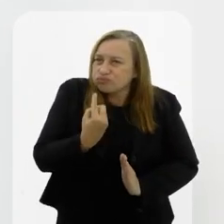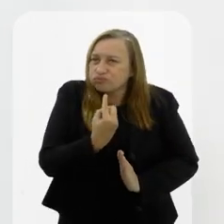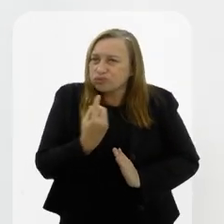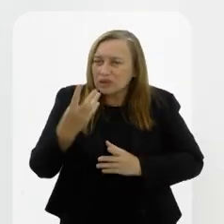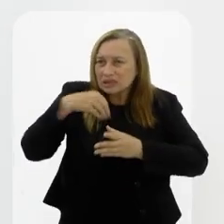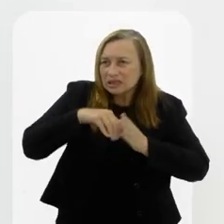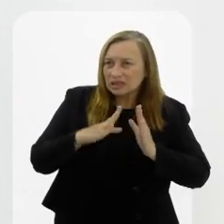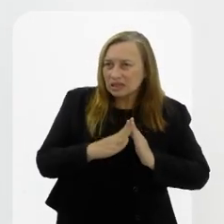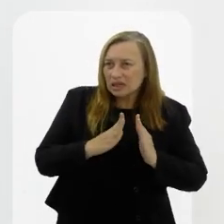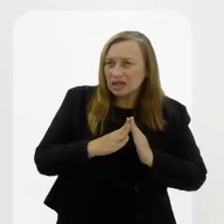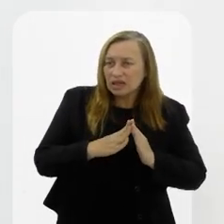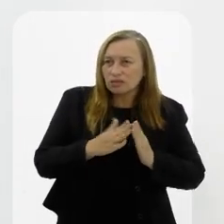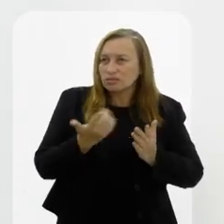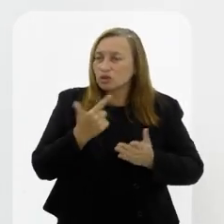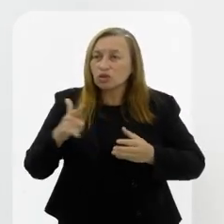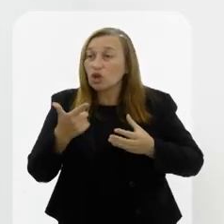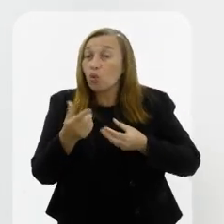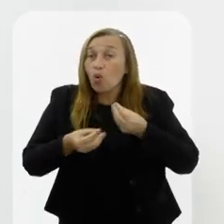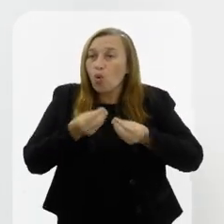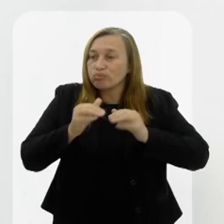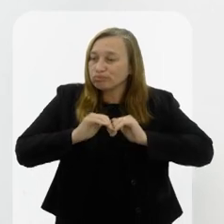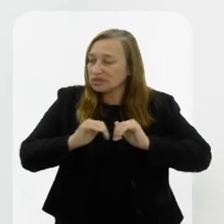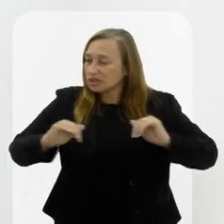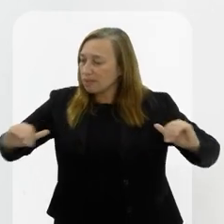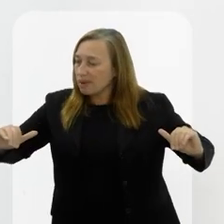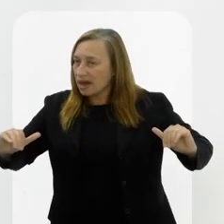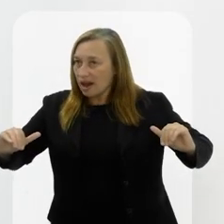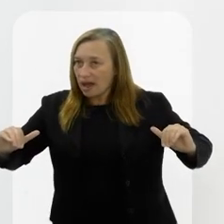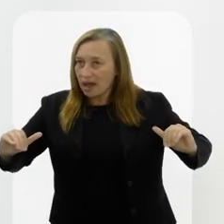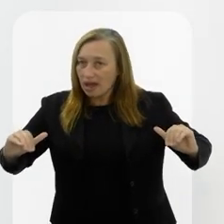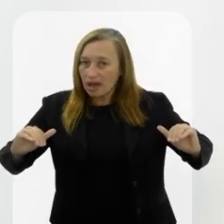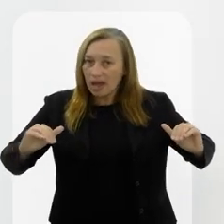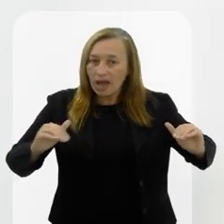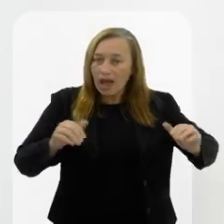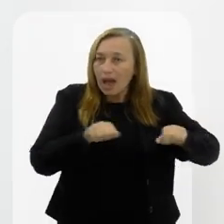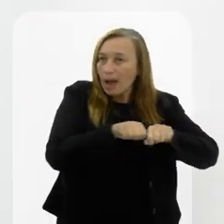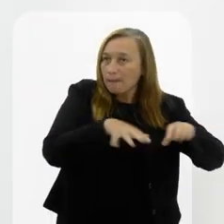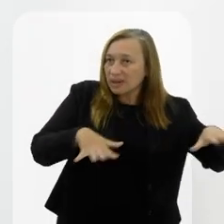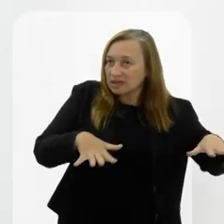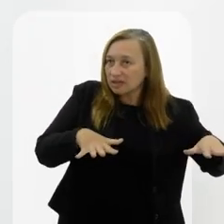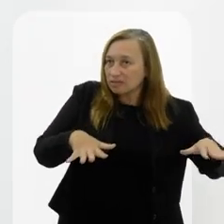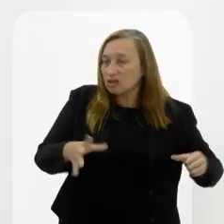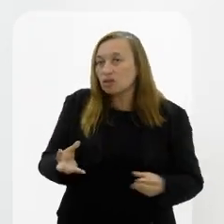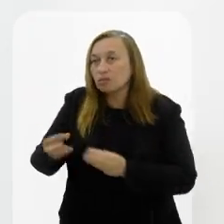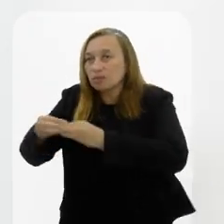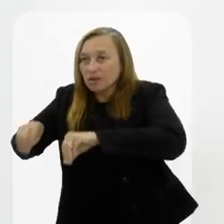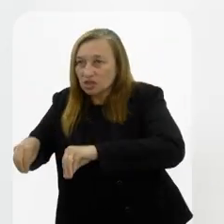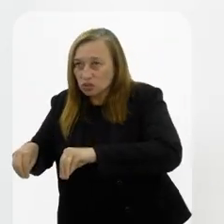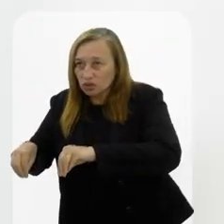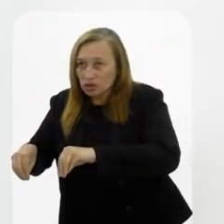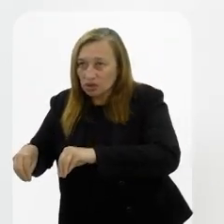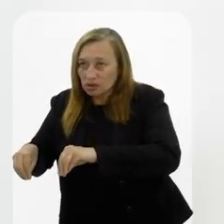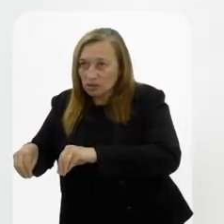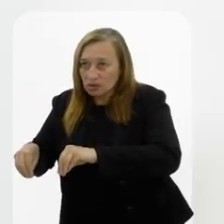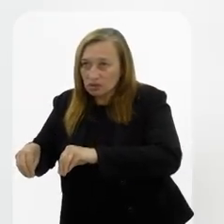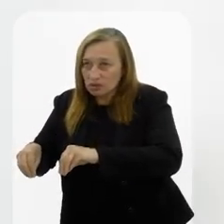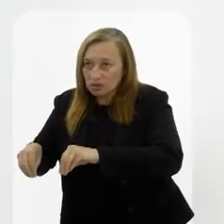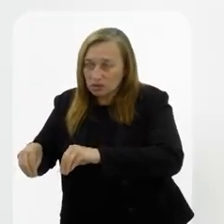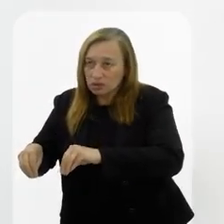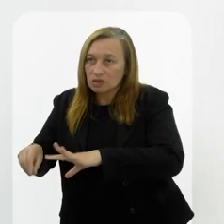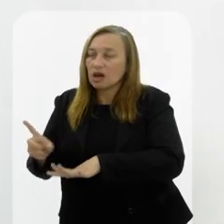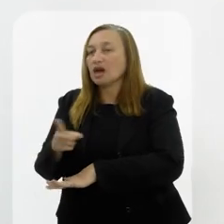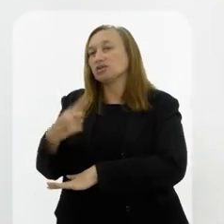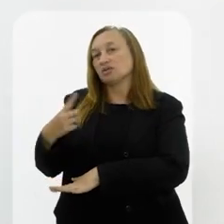para separar pandemia e consequências da pandemia, o impacto que isso deu na nossa vida